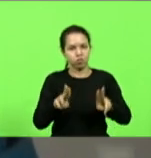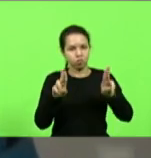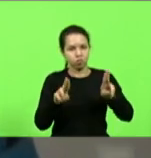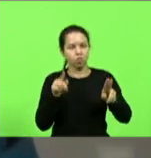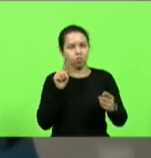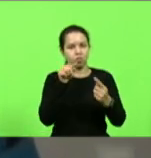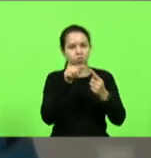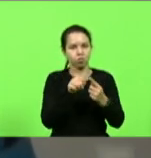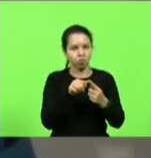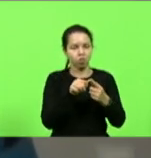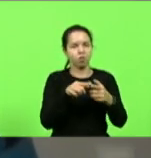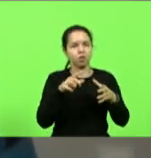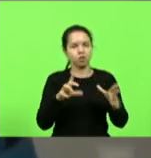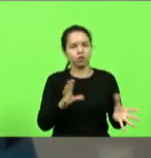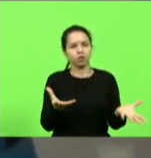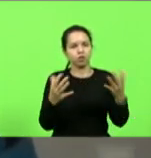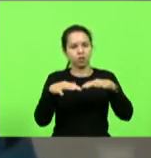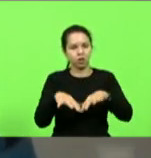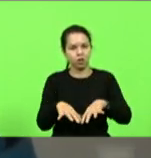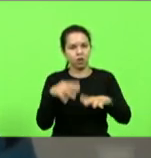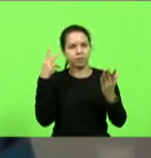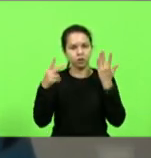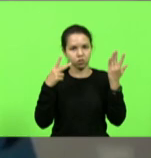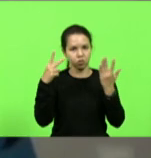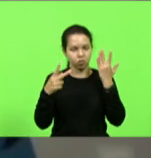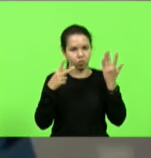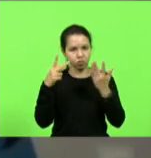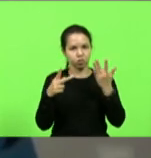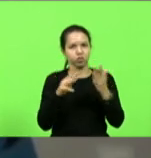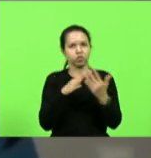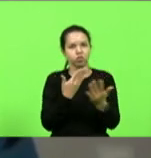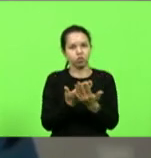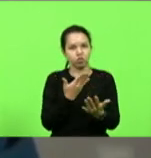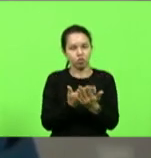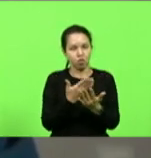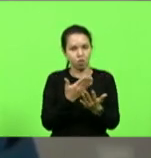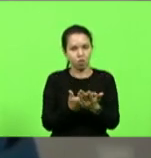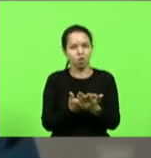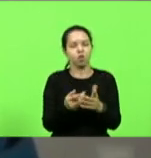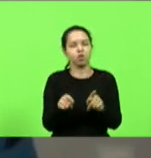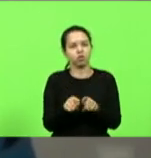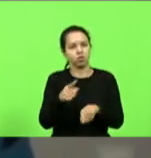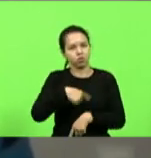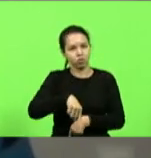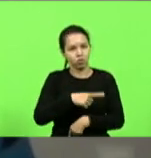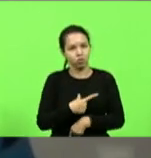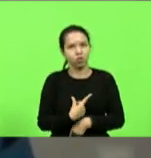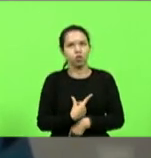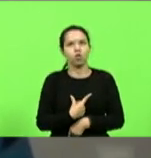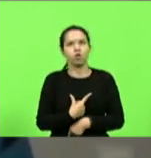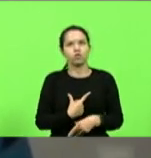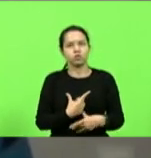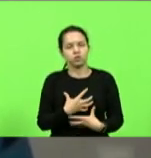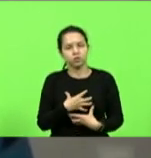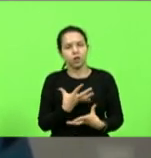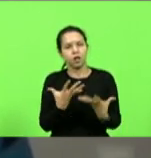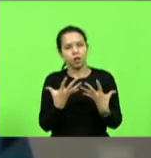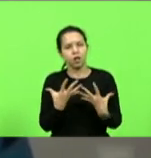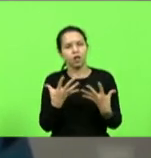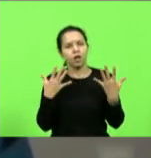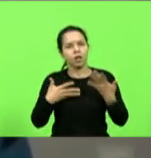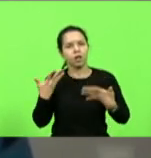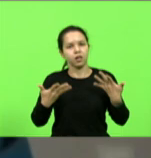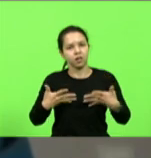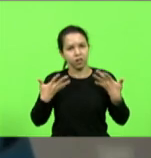extensão no campo da psicologia escolar e educacional. E nós recebemos com bastante alegria, né, o convite para a Universidade Pública integrar